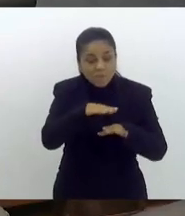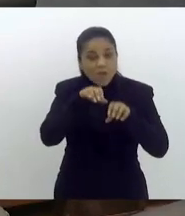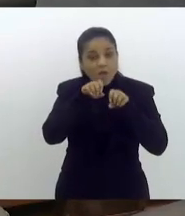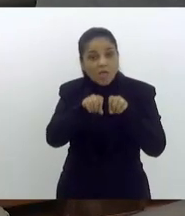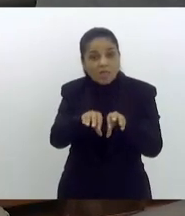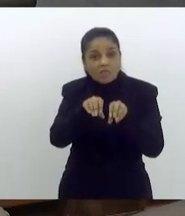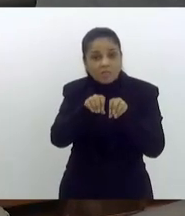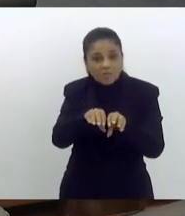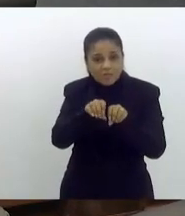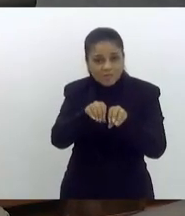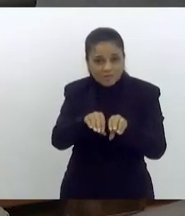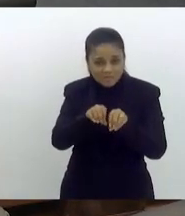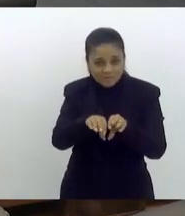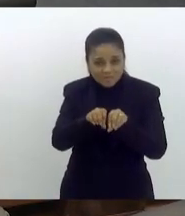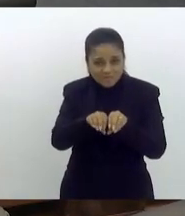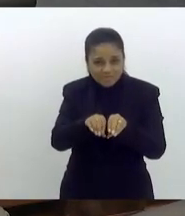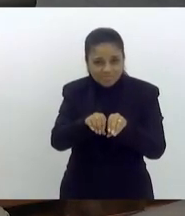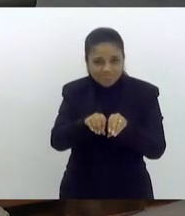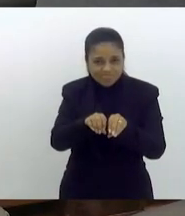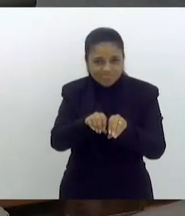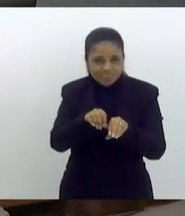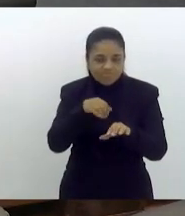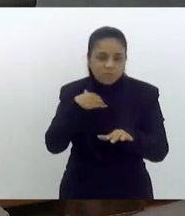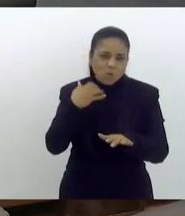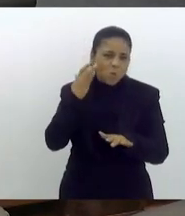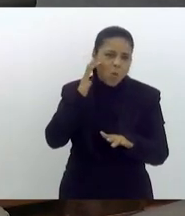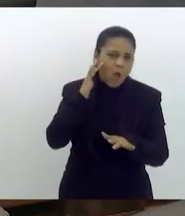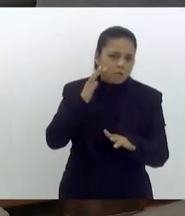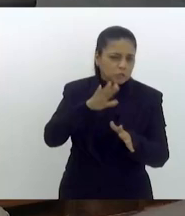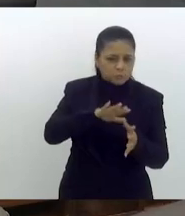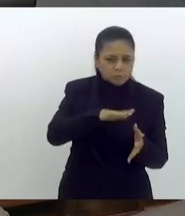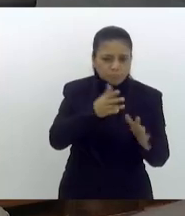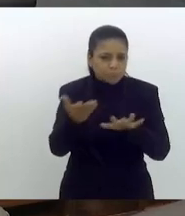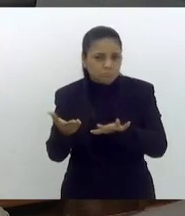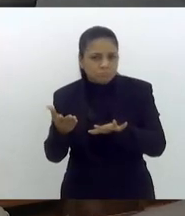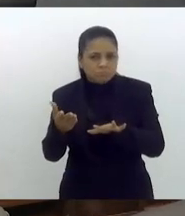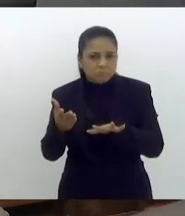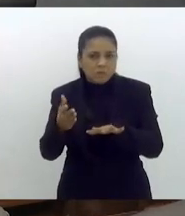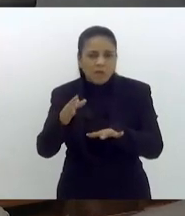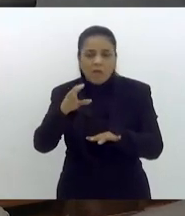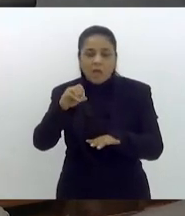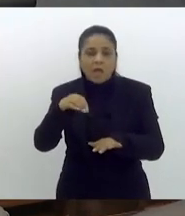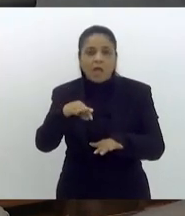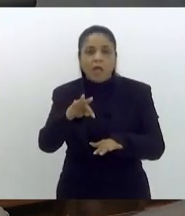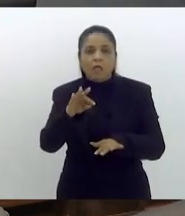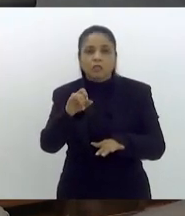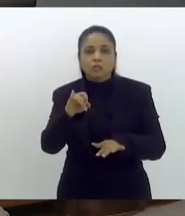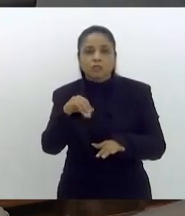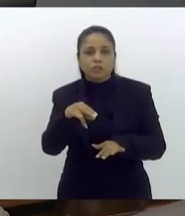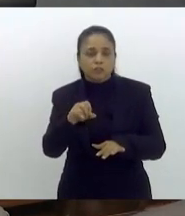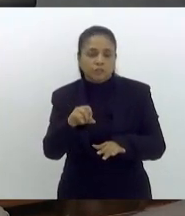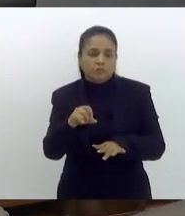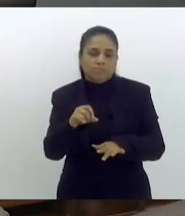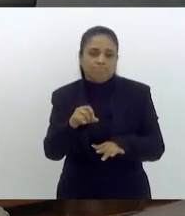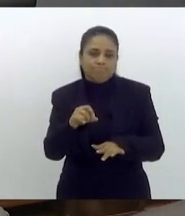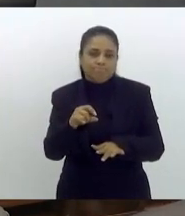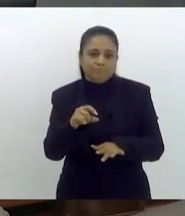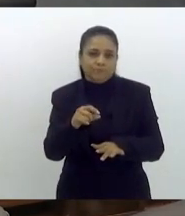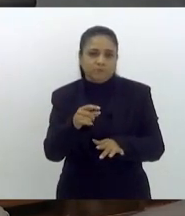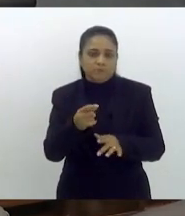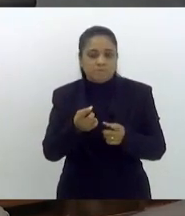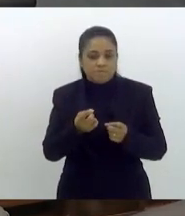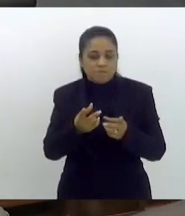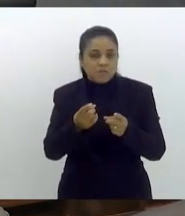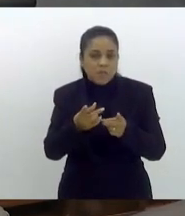eu acho que não mataria nenhuma criança que se não tivesse uma Cantina ali vendendo produtos que não irão